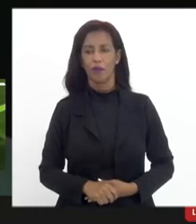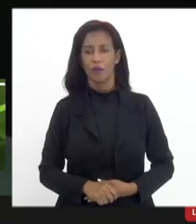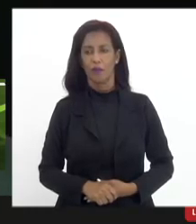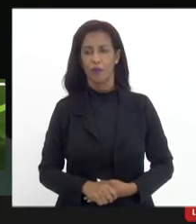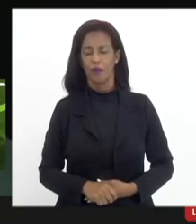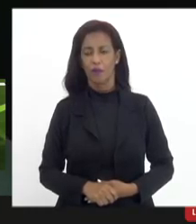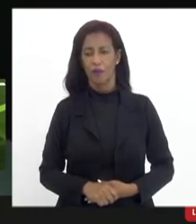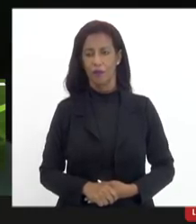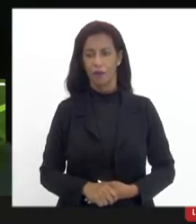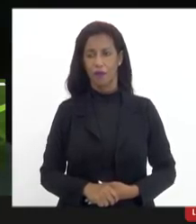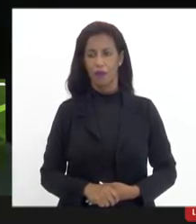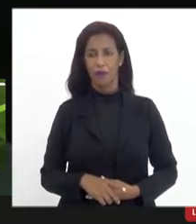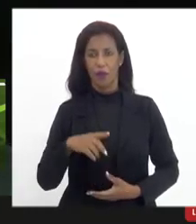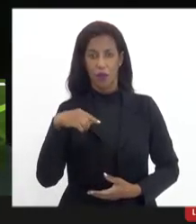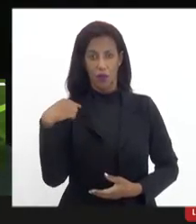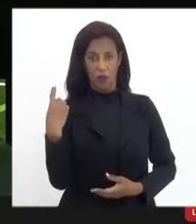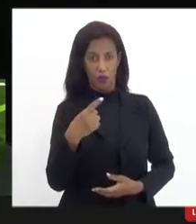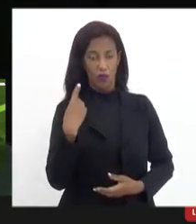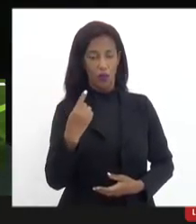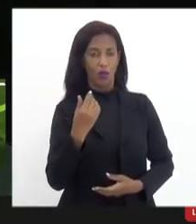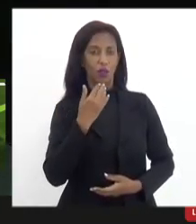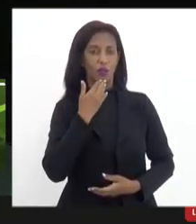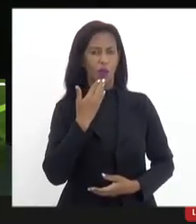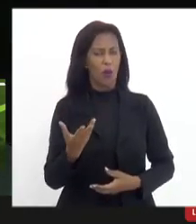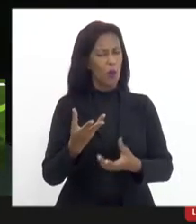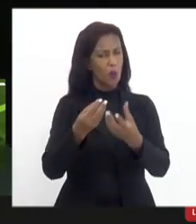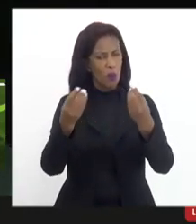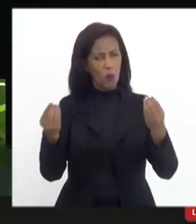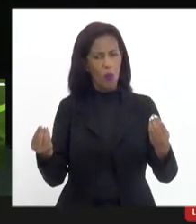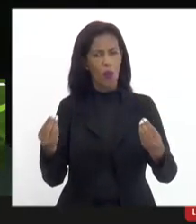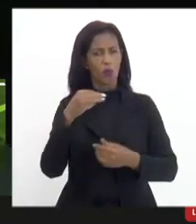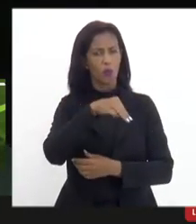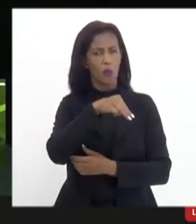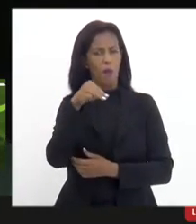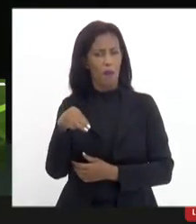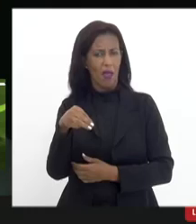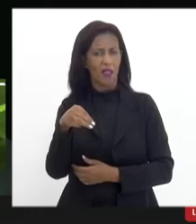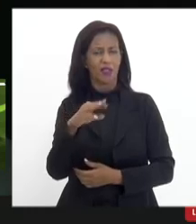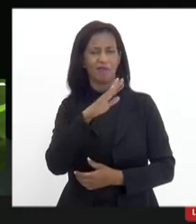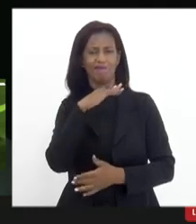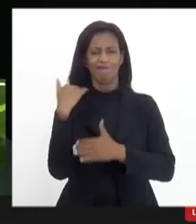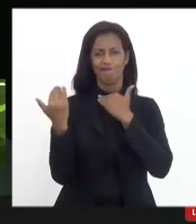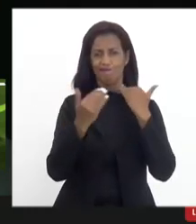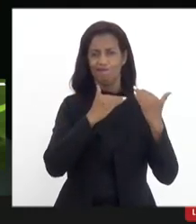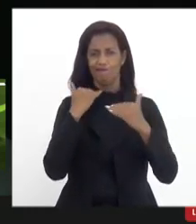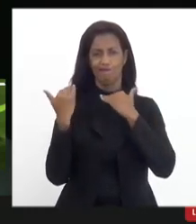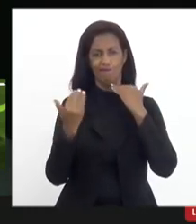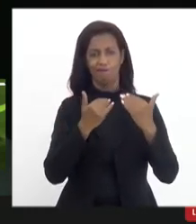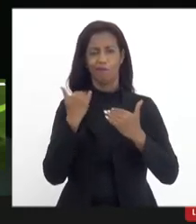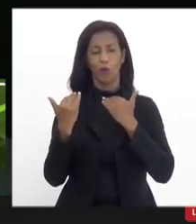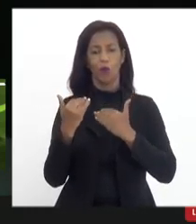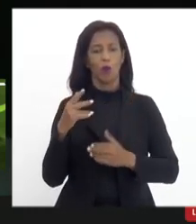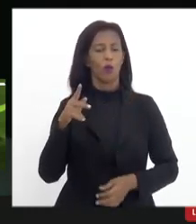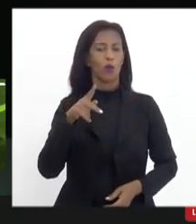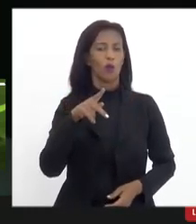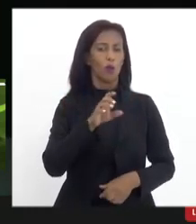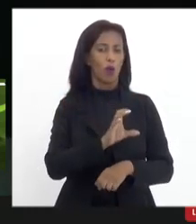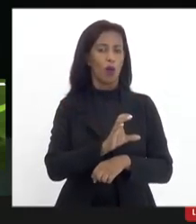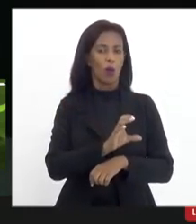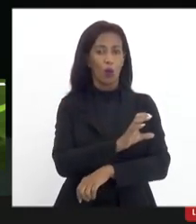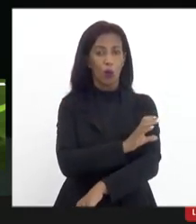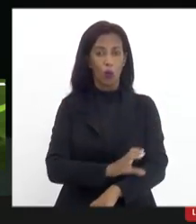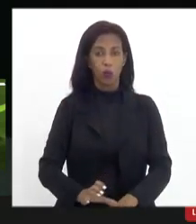Na ocasião, nós temos perdido muitos mestres e mestras da cultura popular, e com